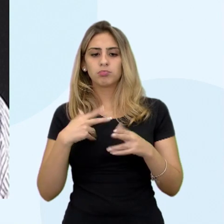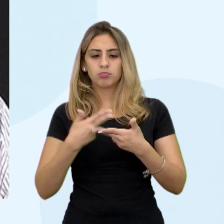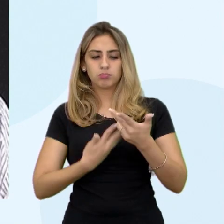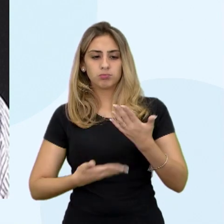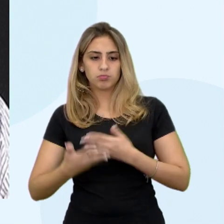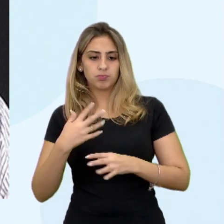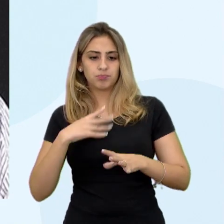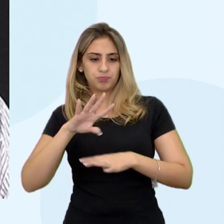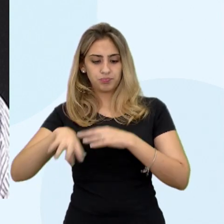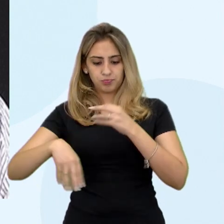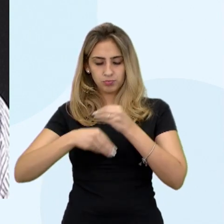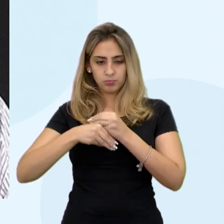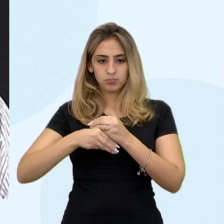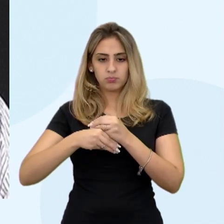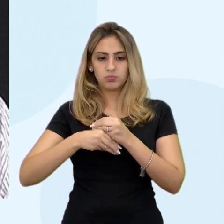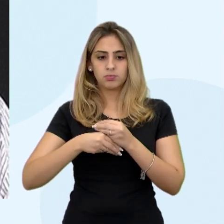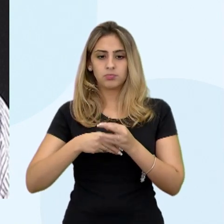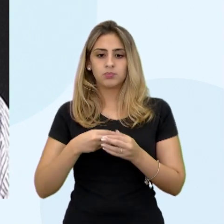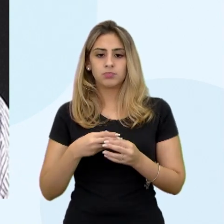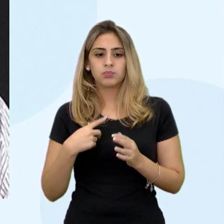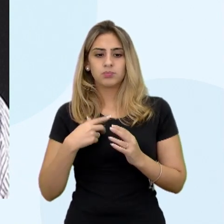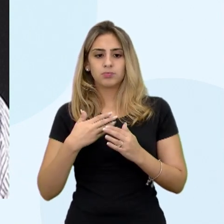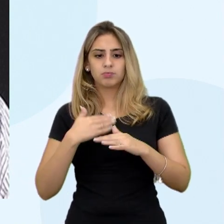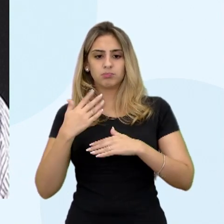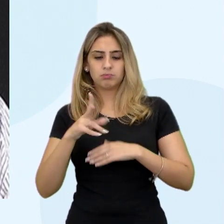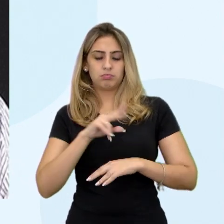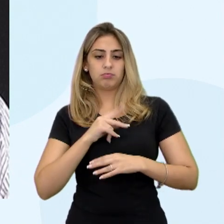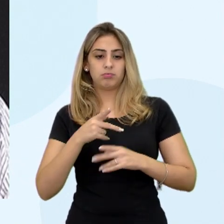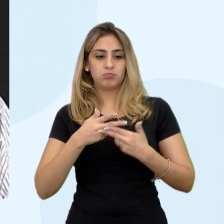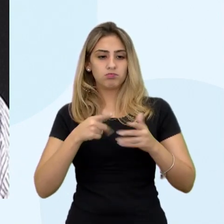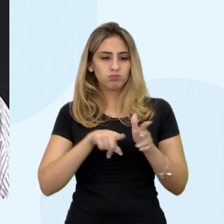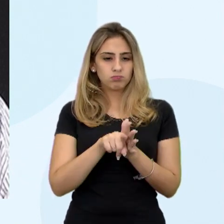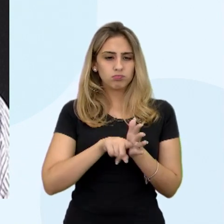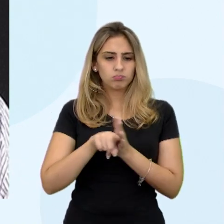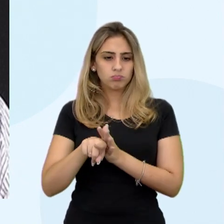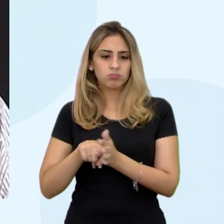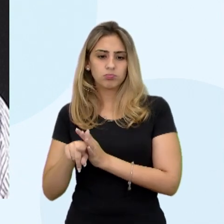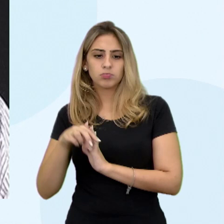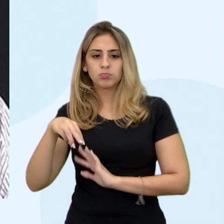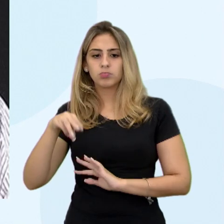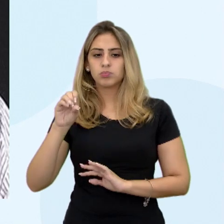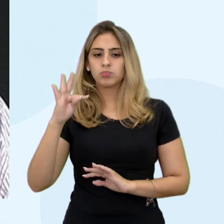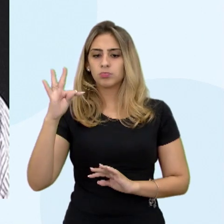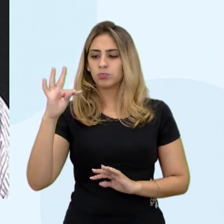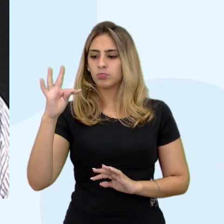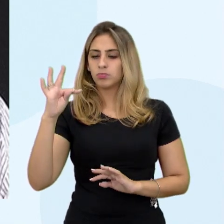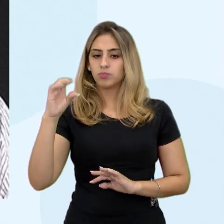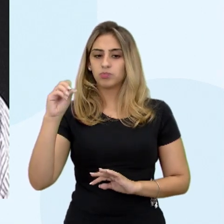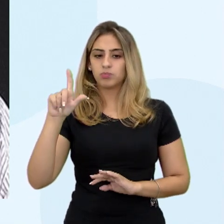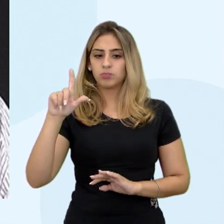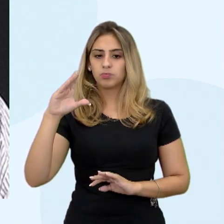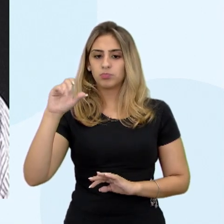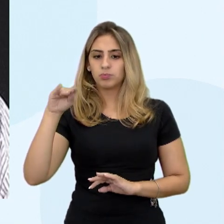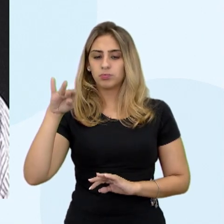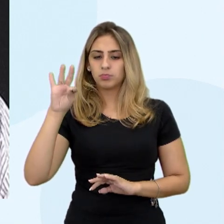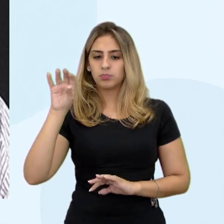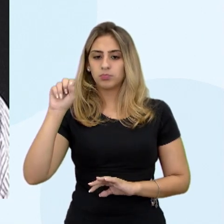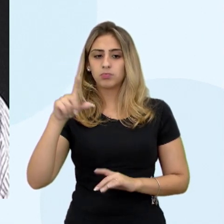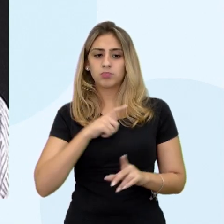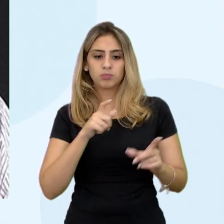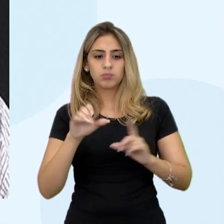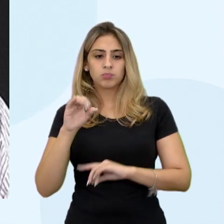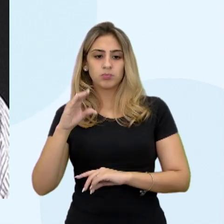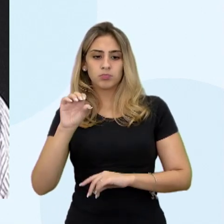abordados incluem exaustivas classificações e levantamentos nos domínios morfoclimáticos e dos ecossistemas